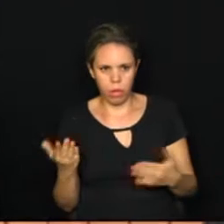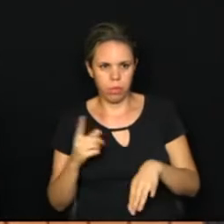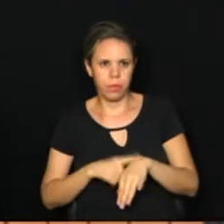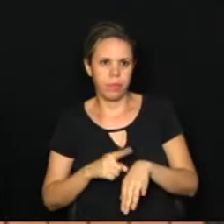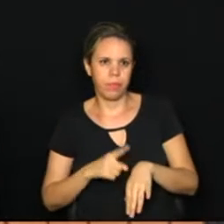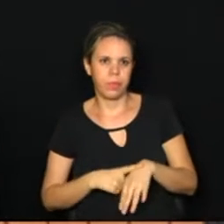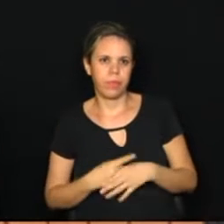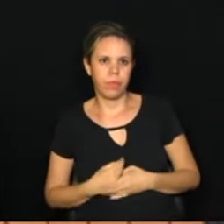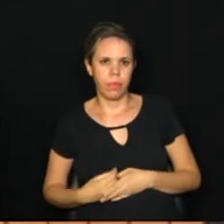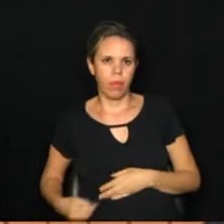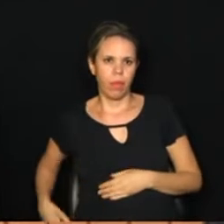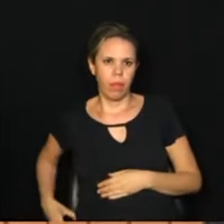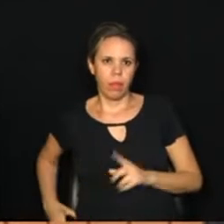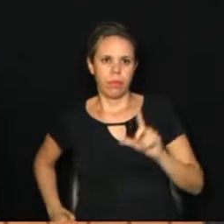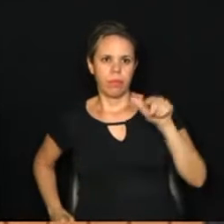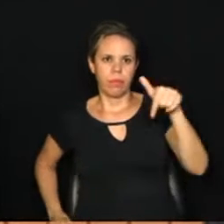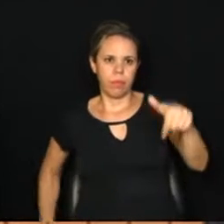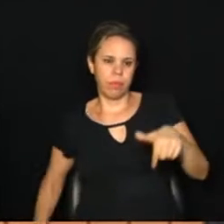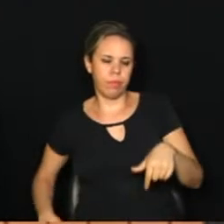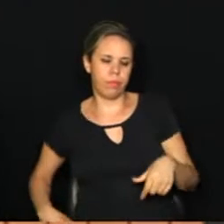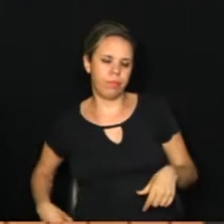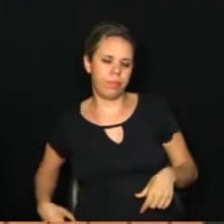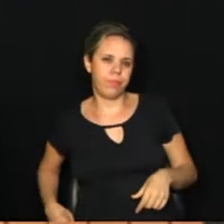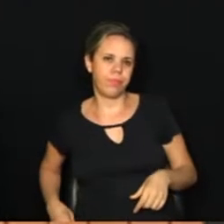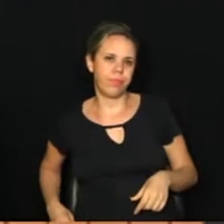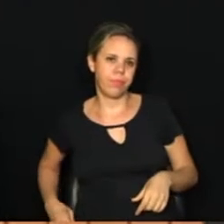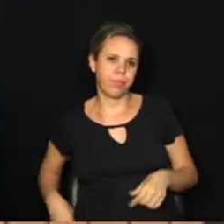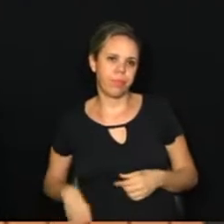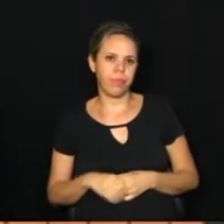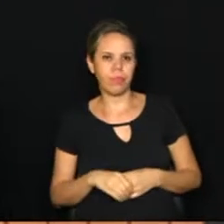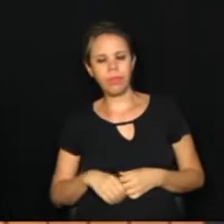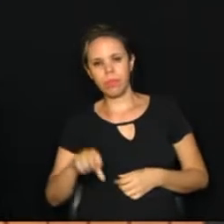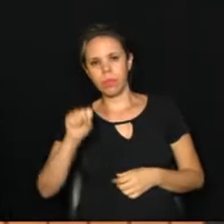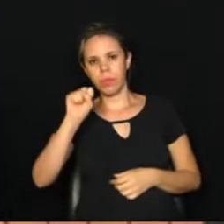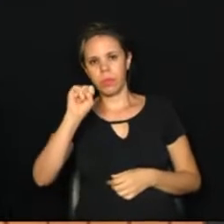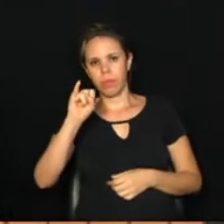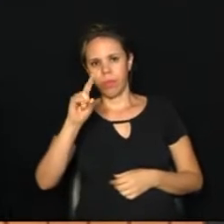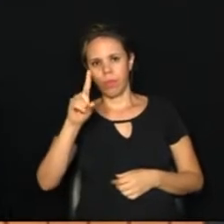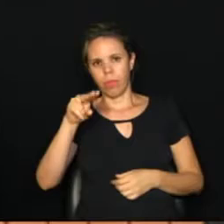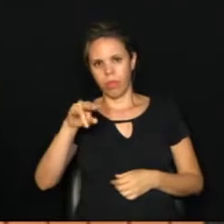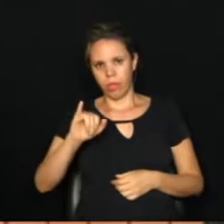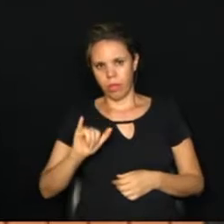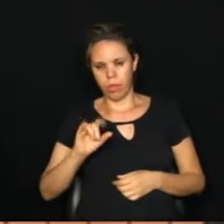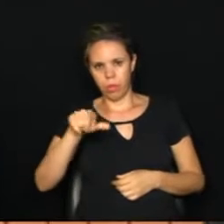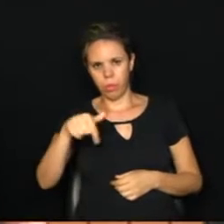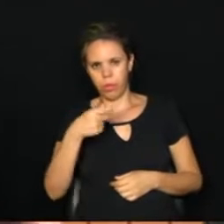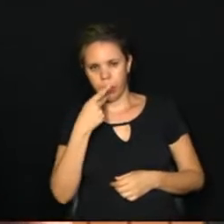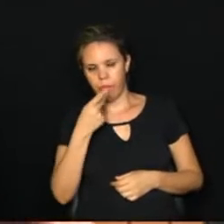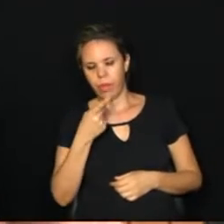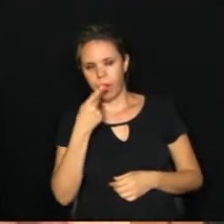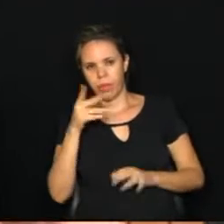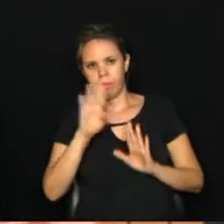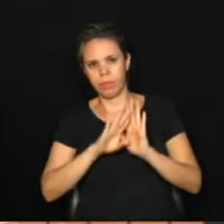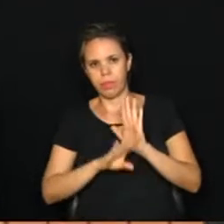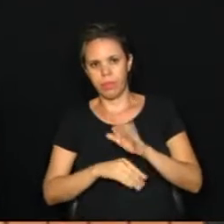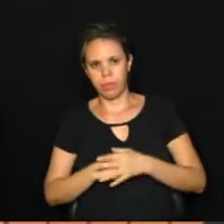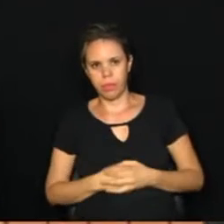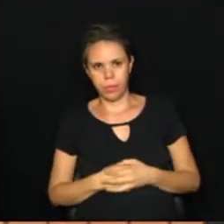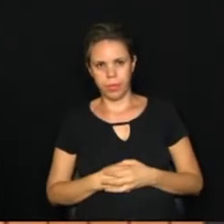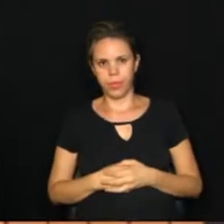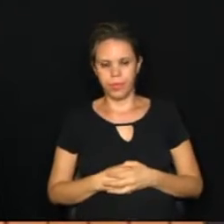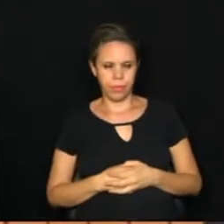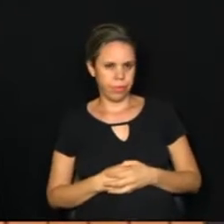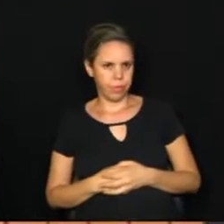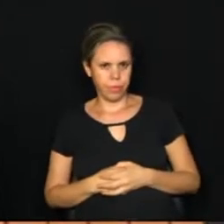situação. Na sequência, o Sidney Furtado vai falar um pouco, né, do programa